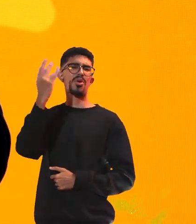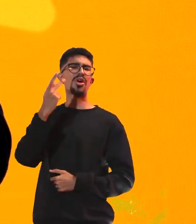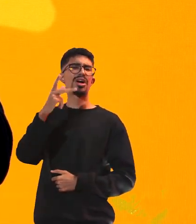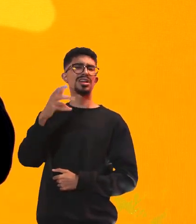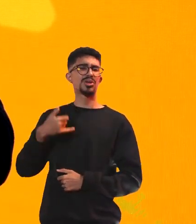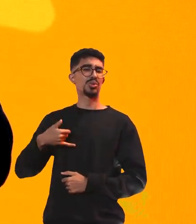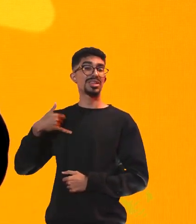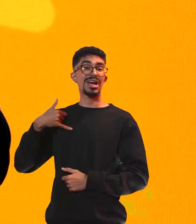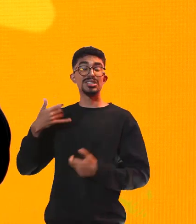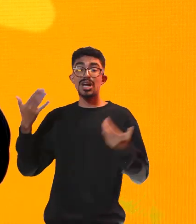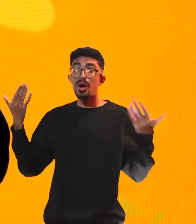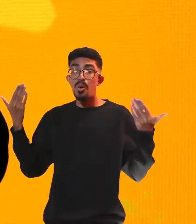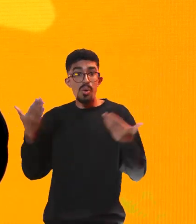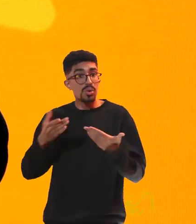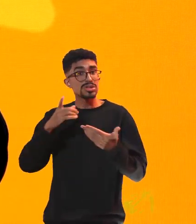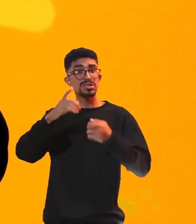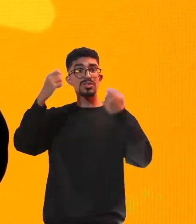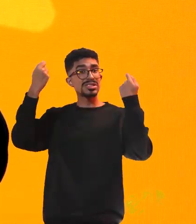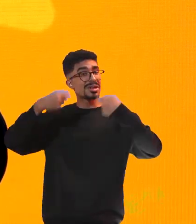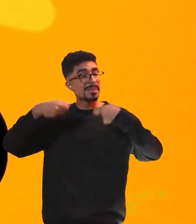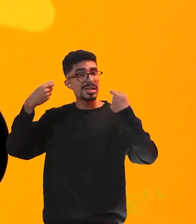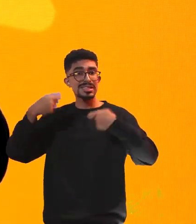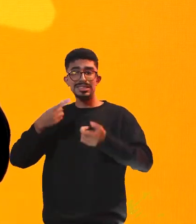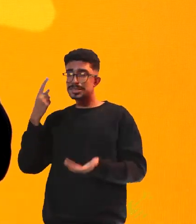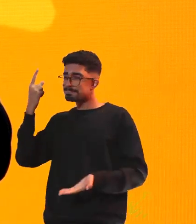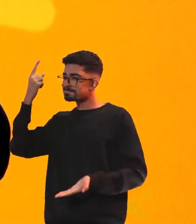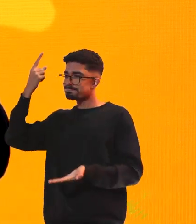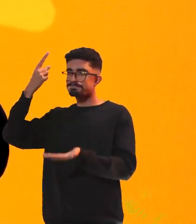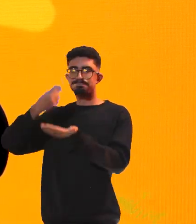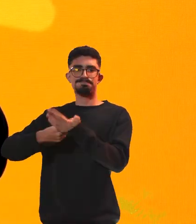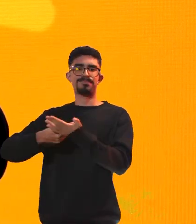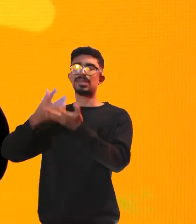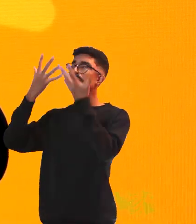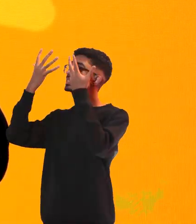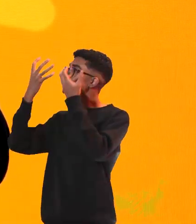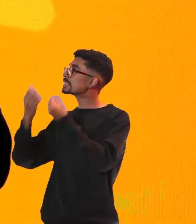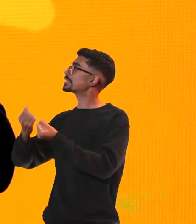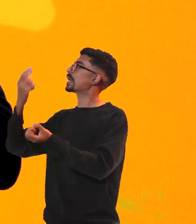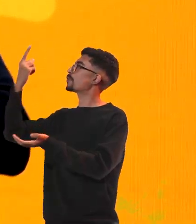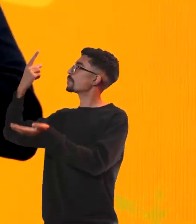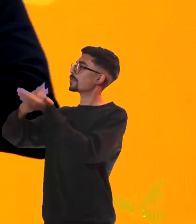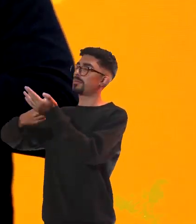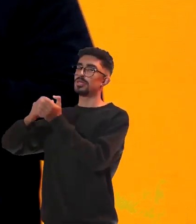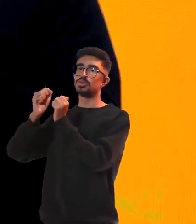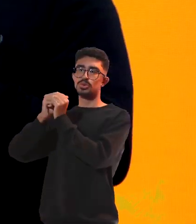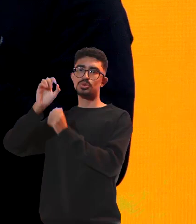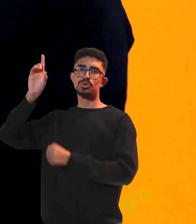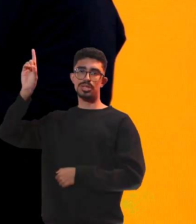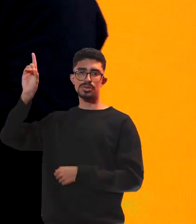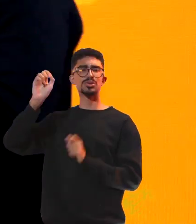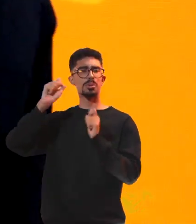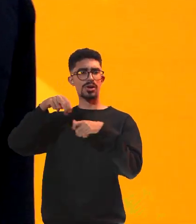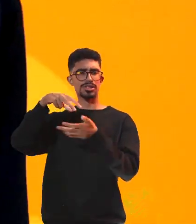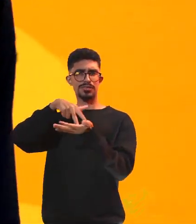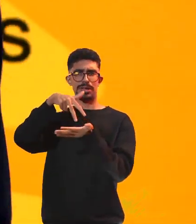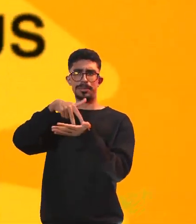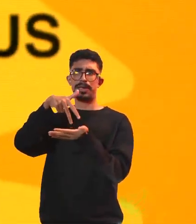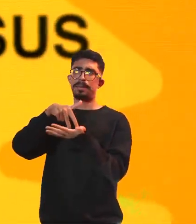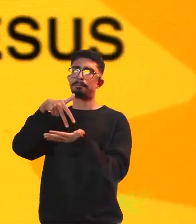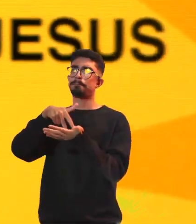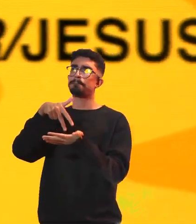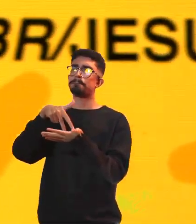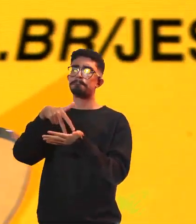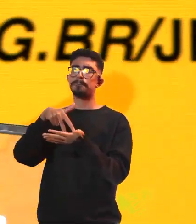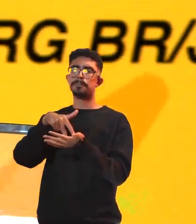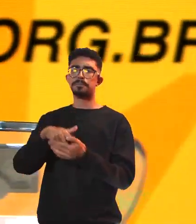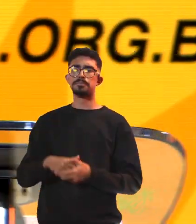hoje, é agora o teu compromisso. Eu quero te convidar a ficar em pé no seu lugar para a gente orar juntos.